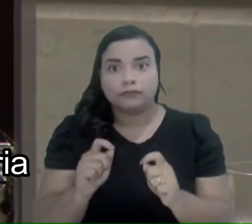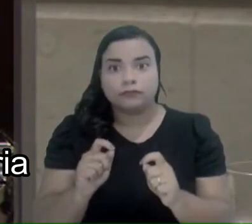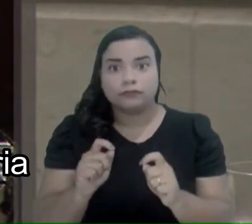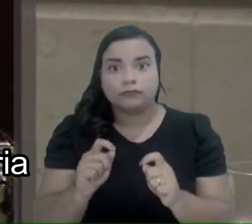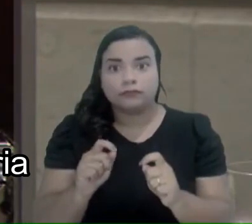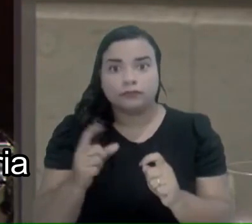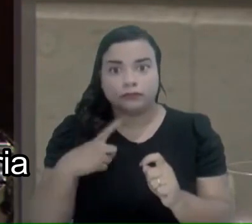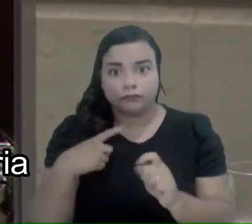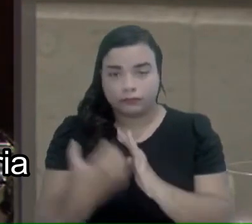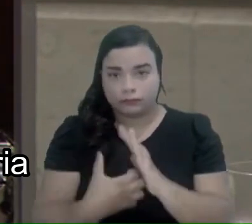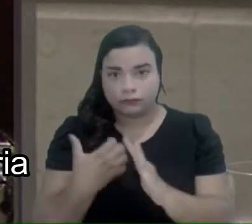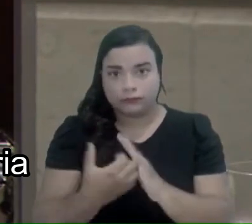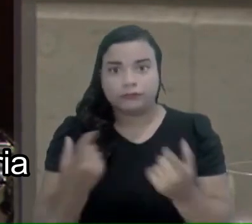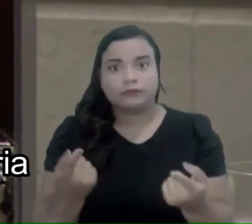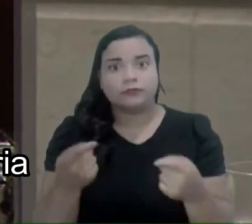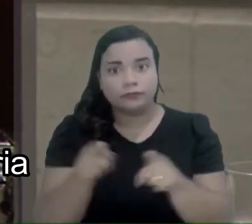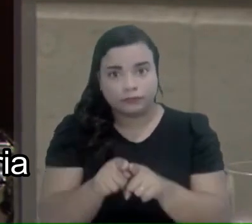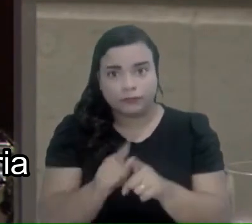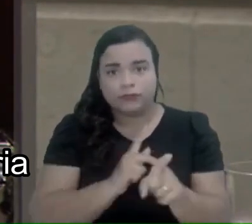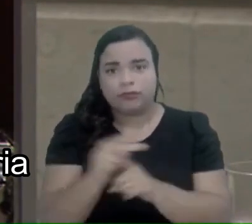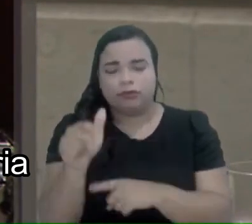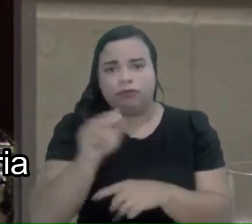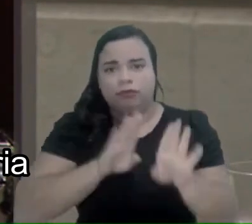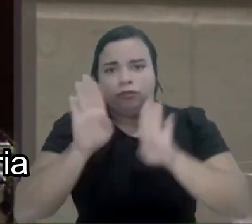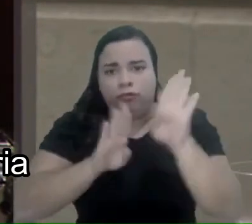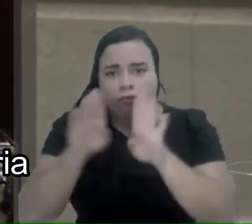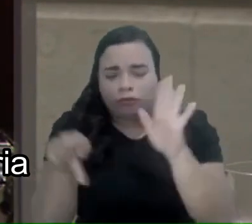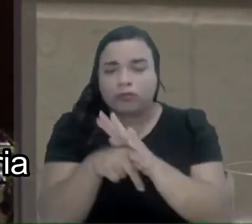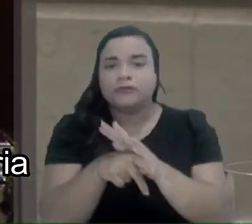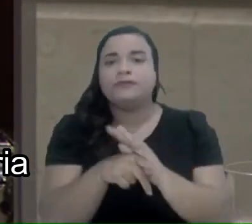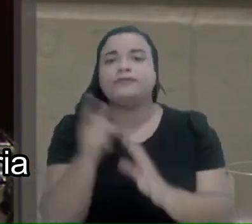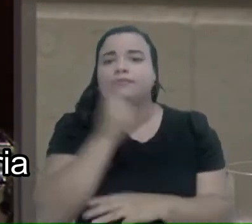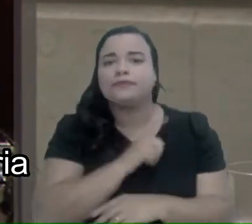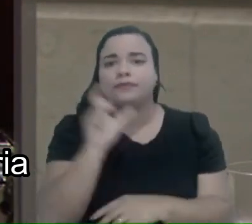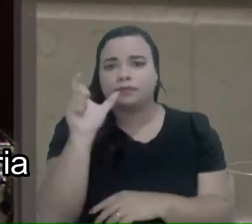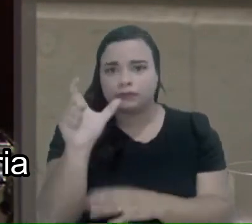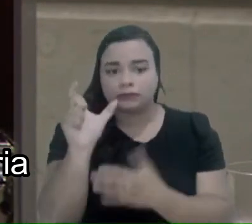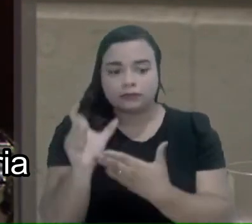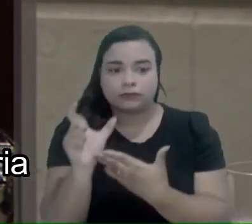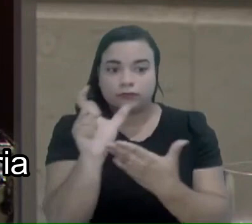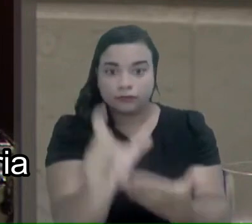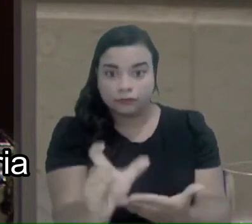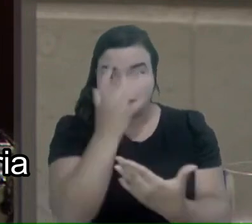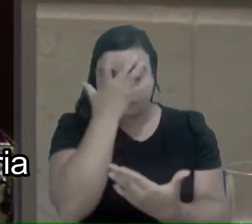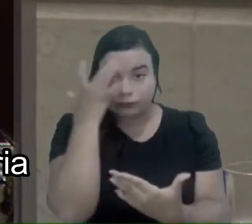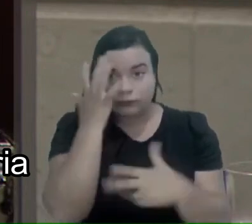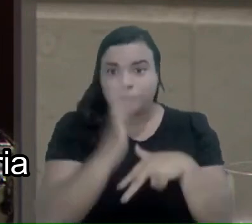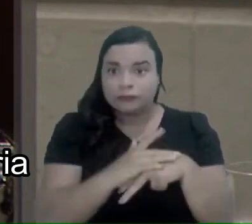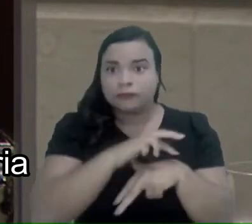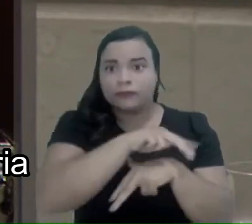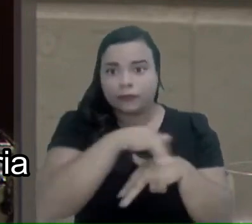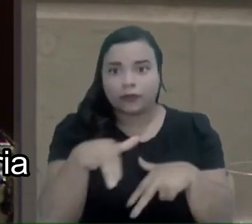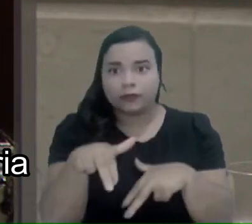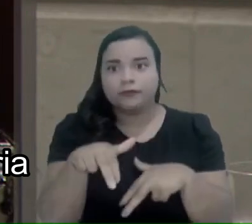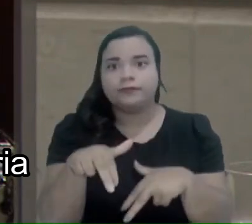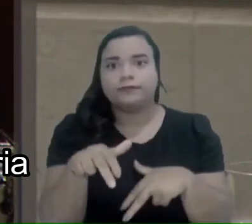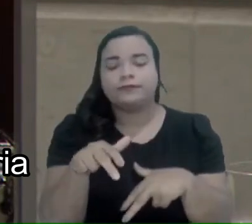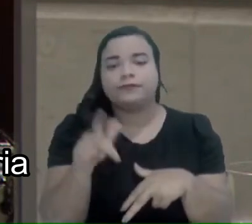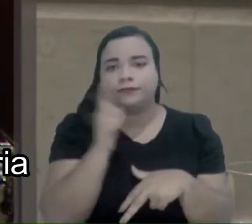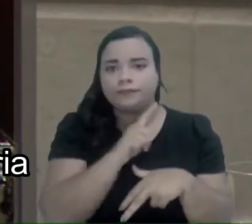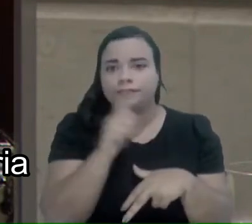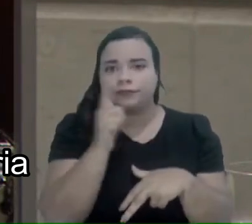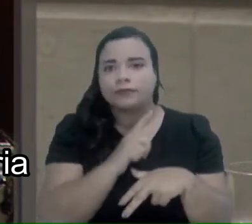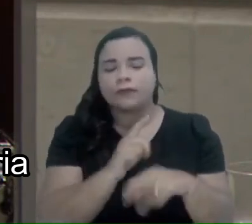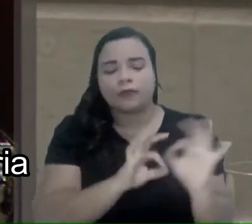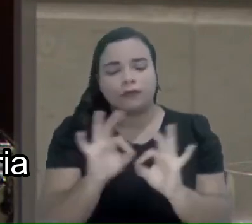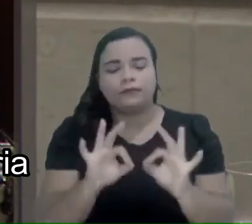empresa parceira vencedora dessa licitação, o cartão chegue na mão do nosso usuário final. Mas o desenho está muito bom,